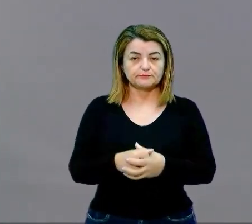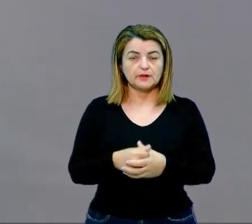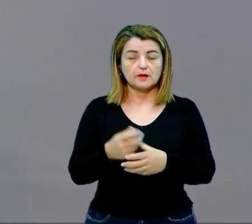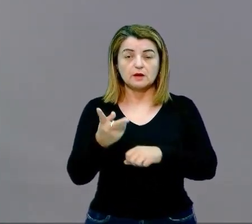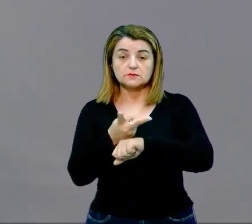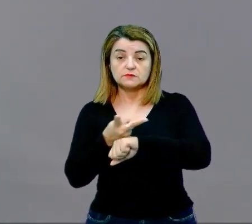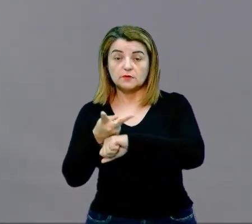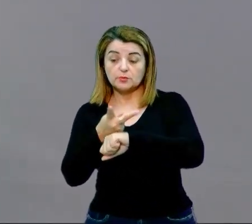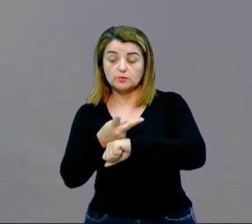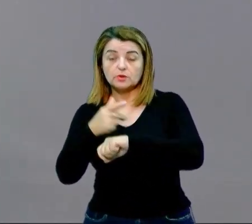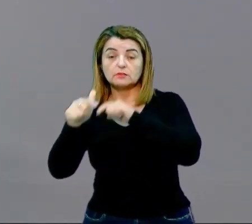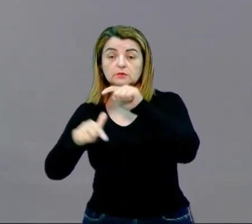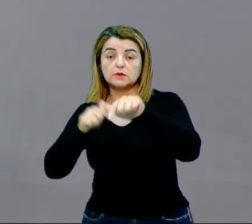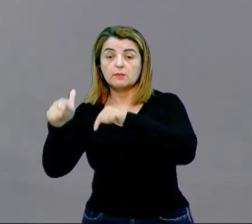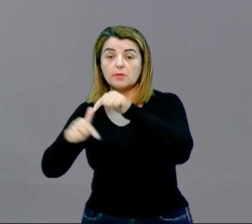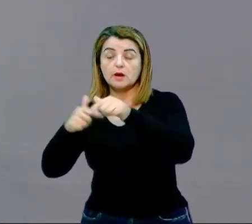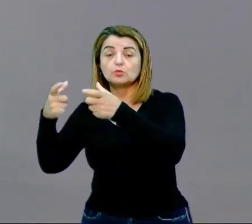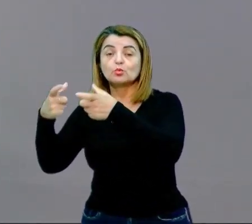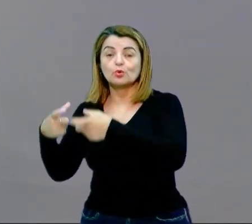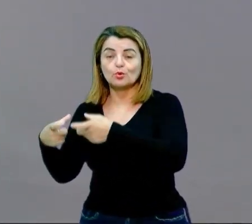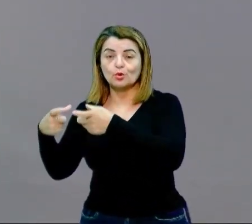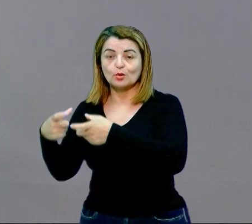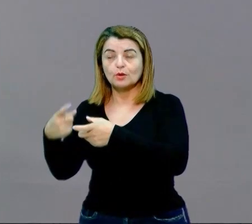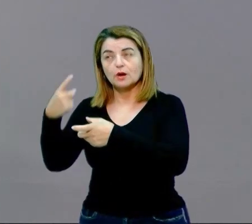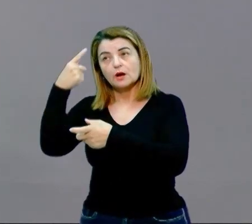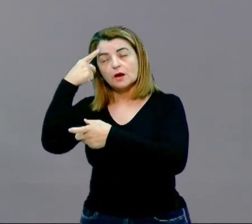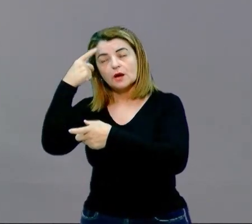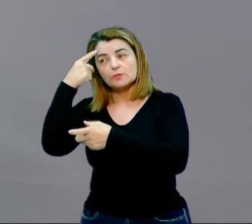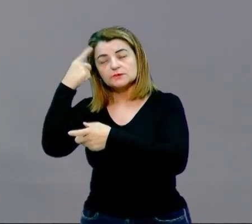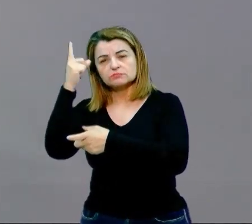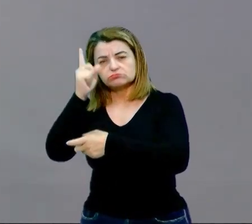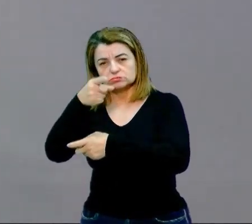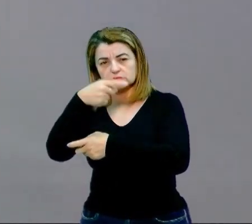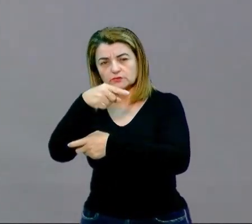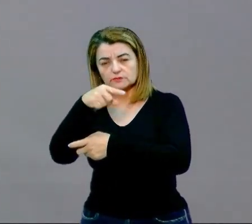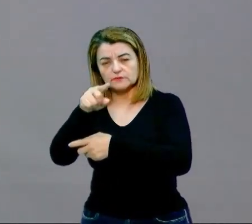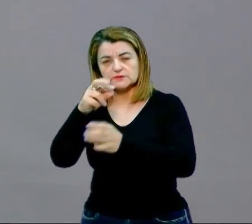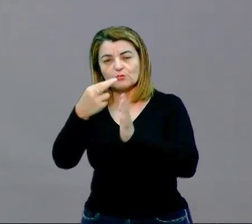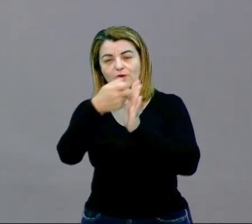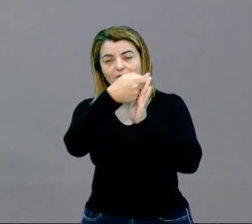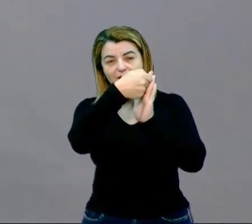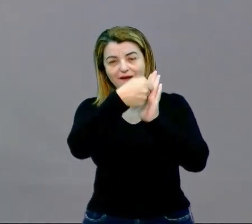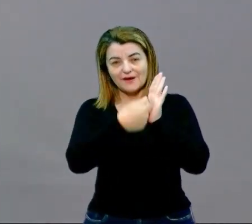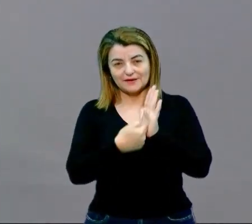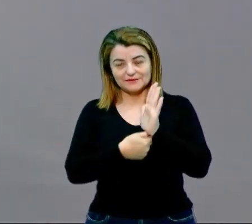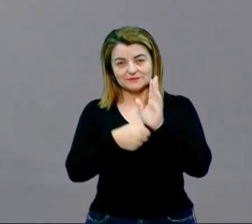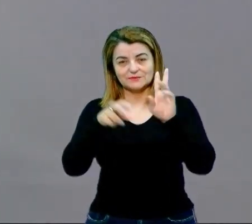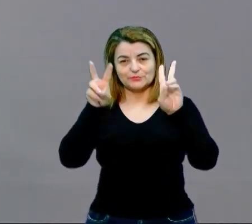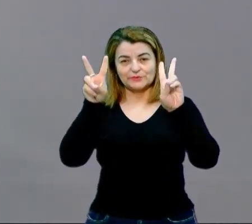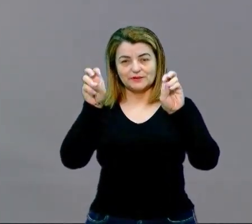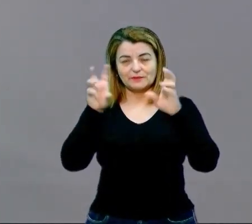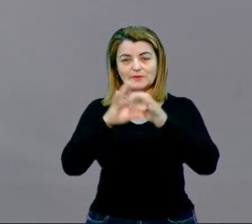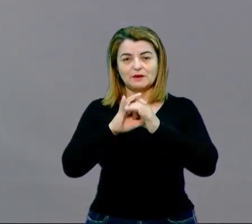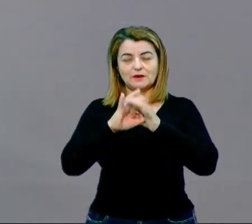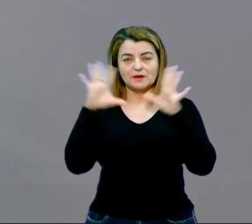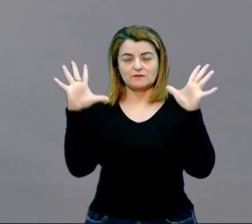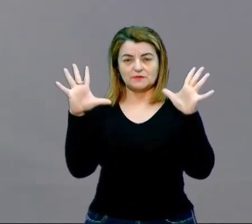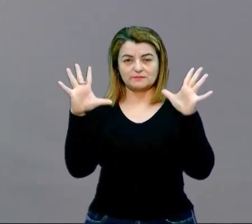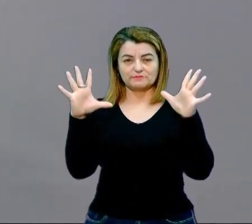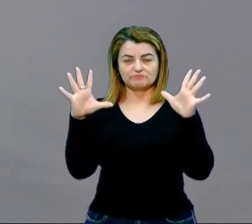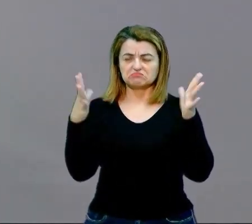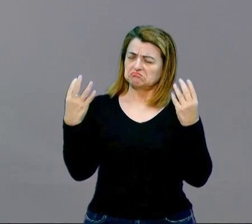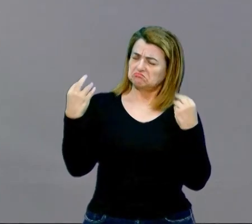procurar emprego num determinado local e a pessoa manda você fazer uma redação sobre tema livre. Fazer